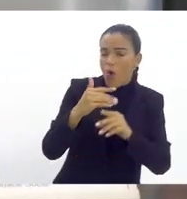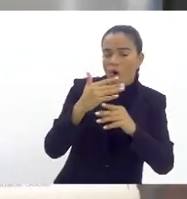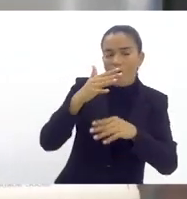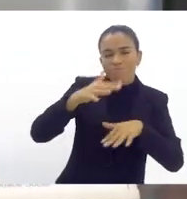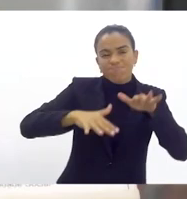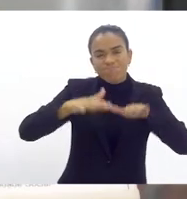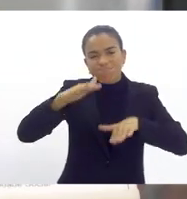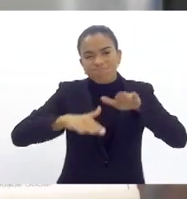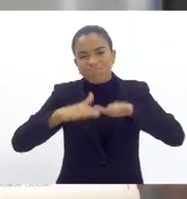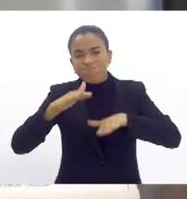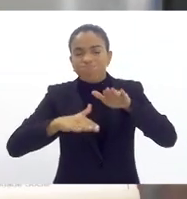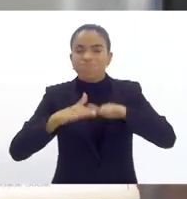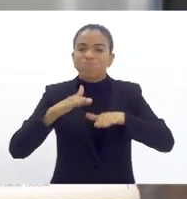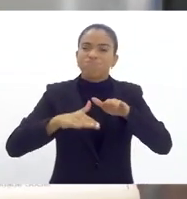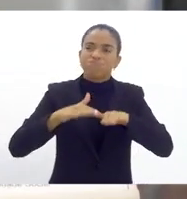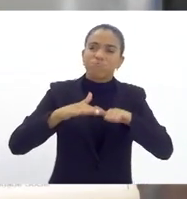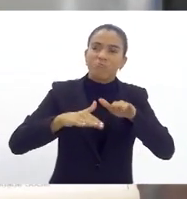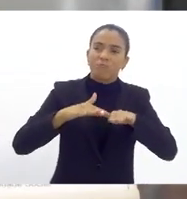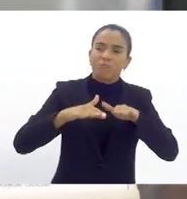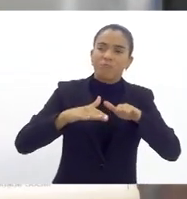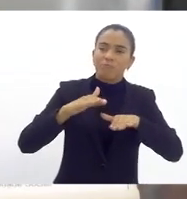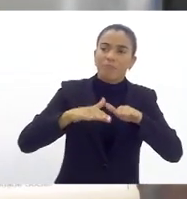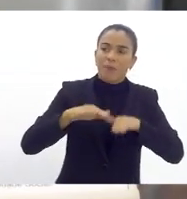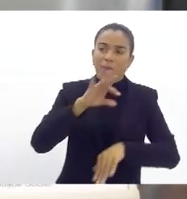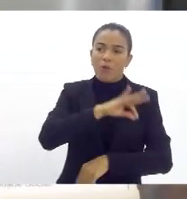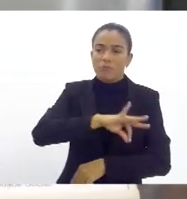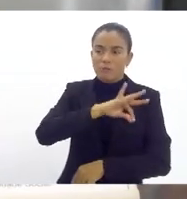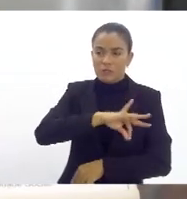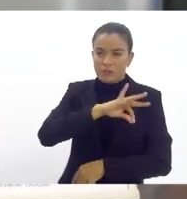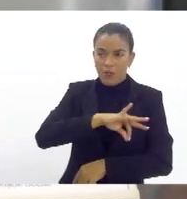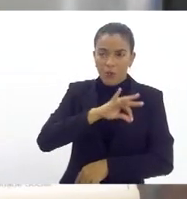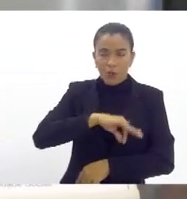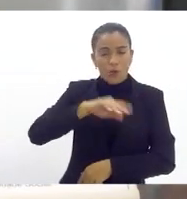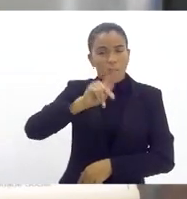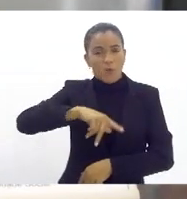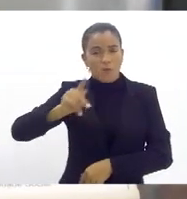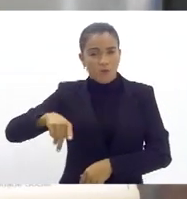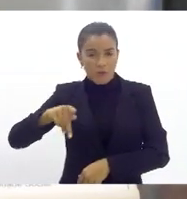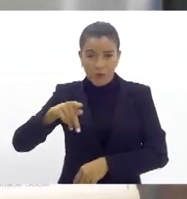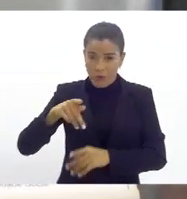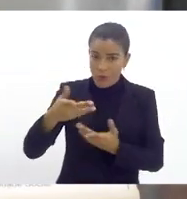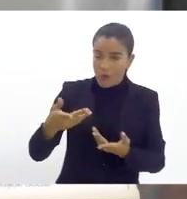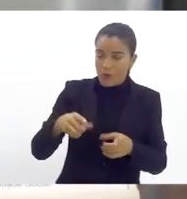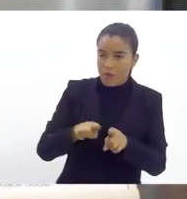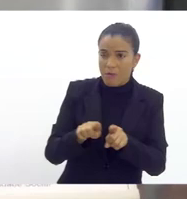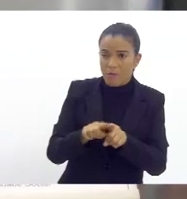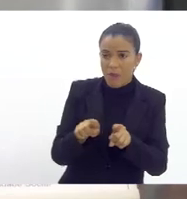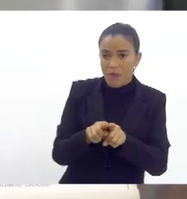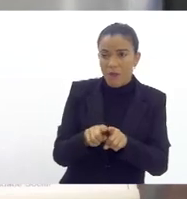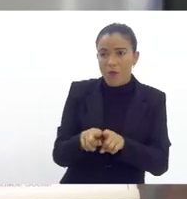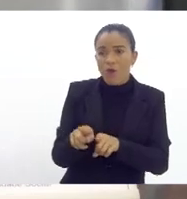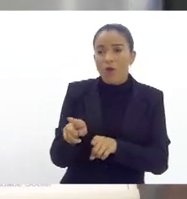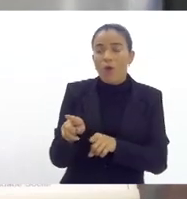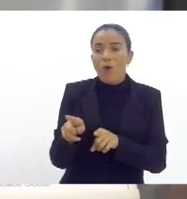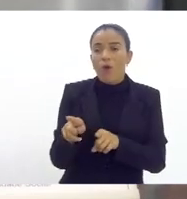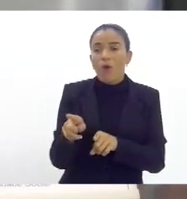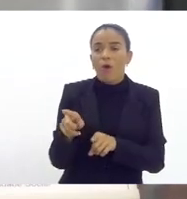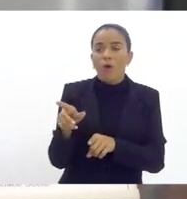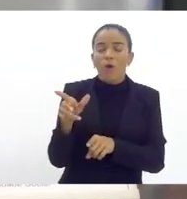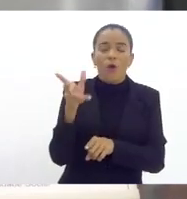médio para remuneração do profissional docente queria ouvir nesse mesmo